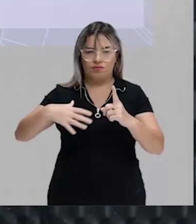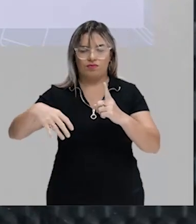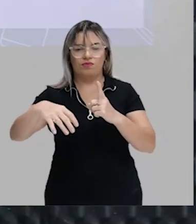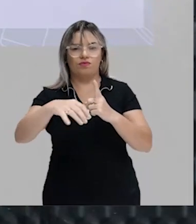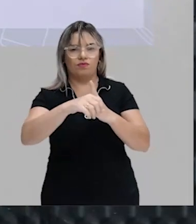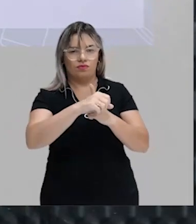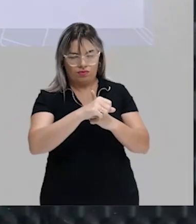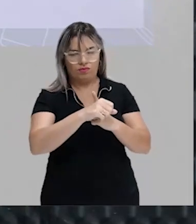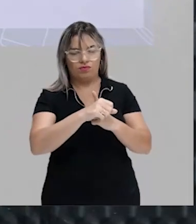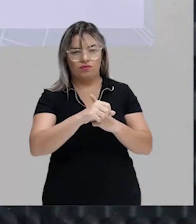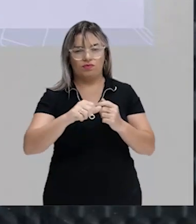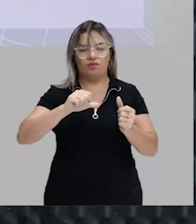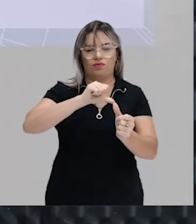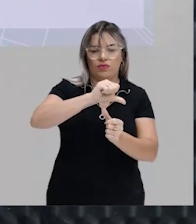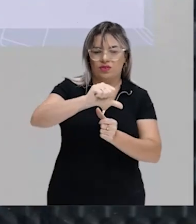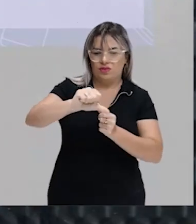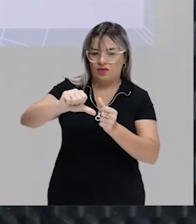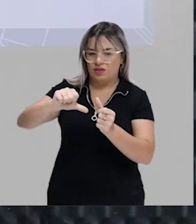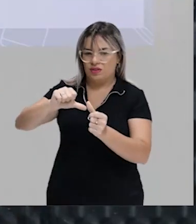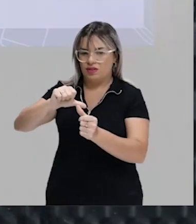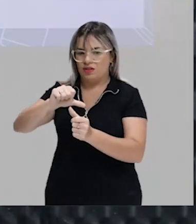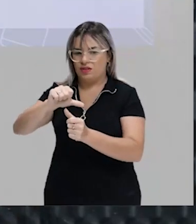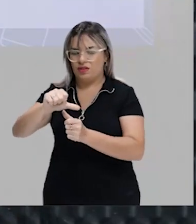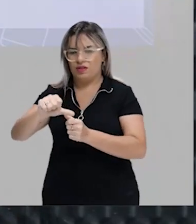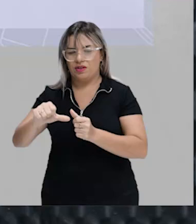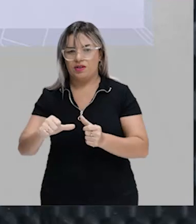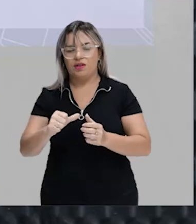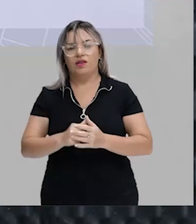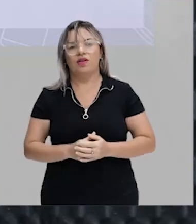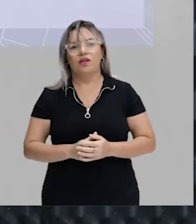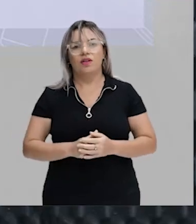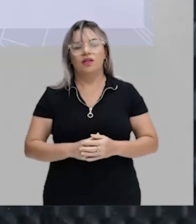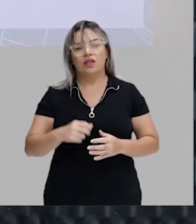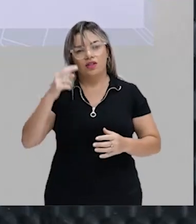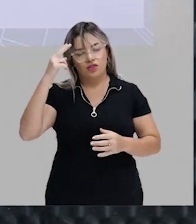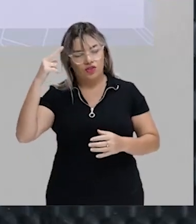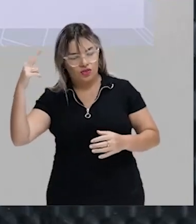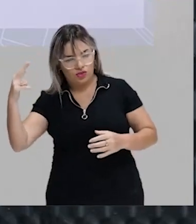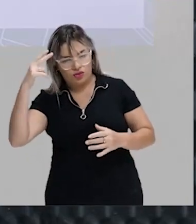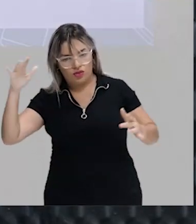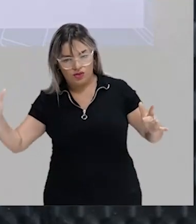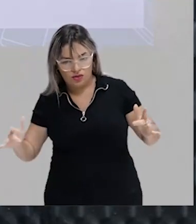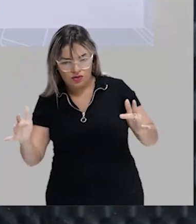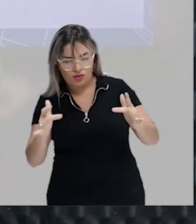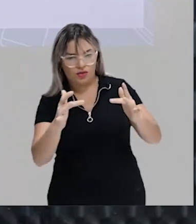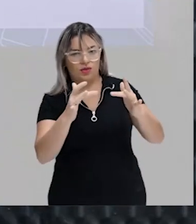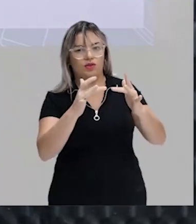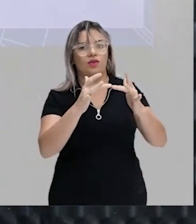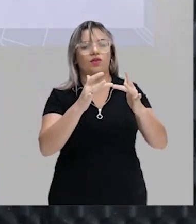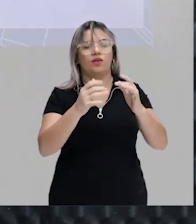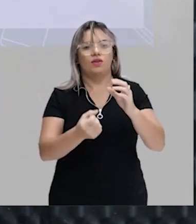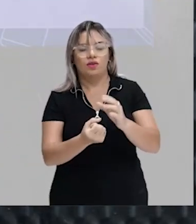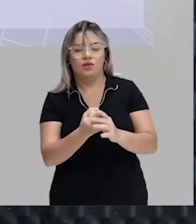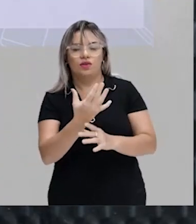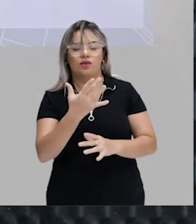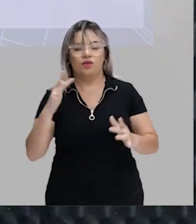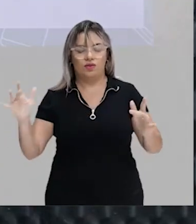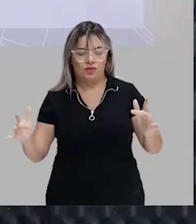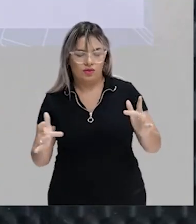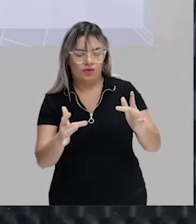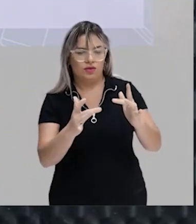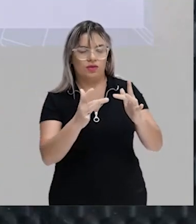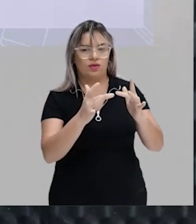agora a gente muda para a era clássica. É o início da Idade Moderna e faz referência aos modelos clássicos, onde vai